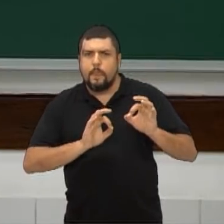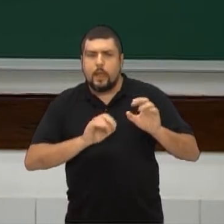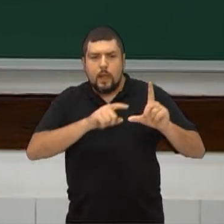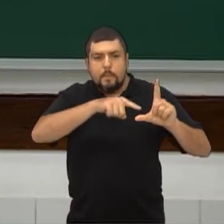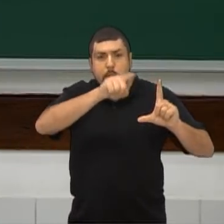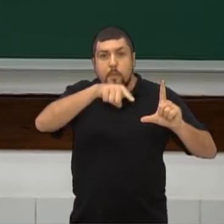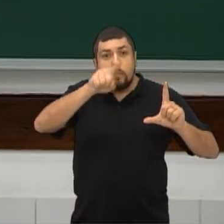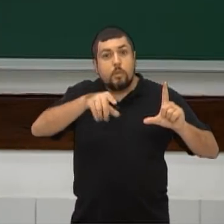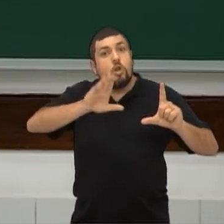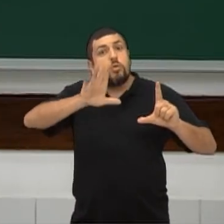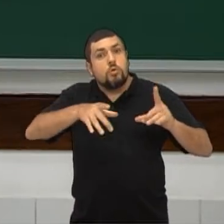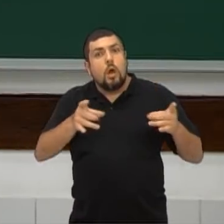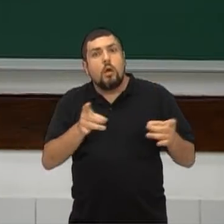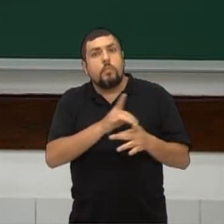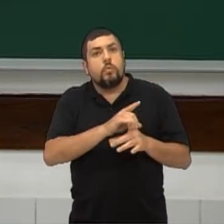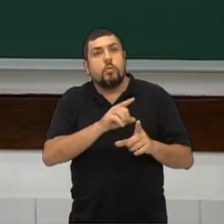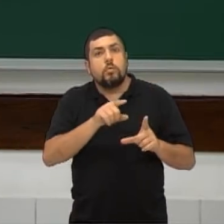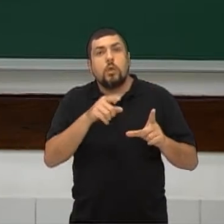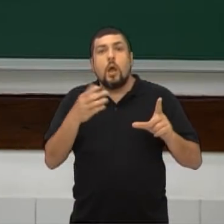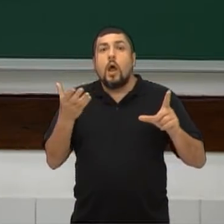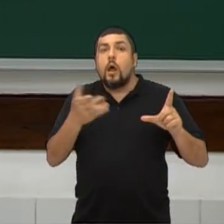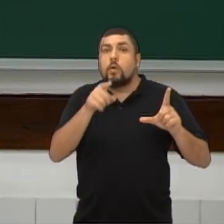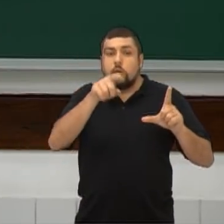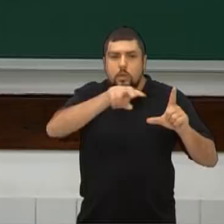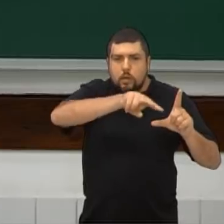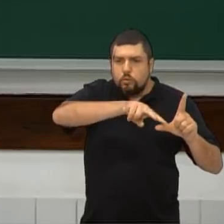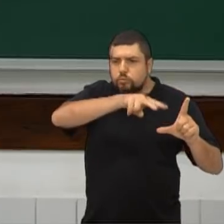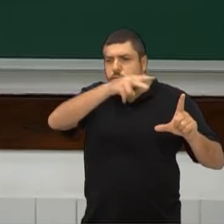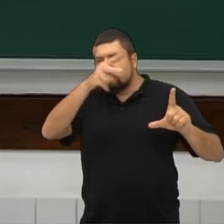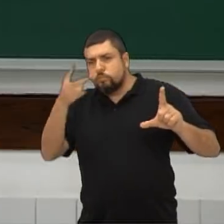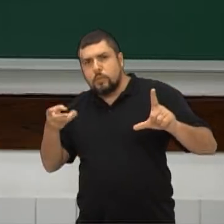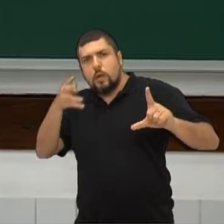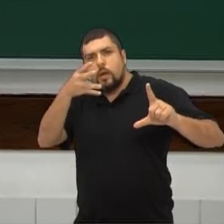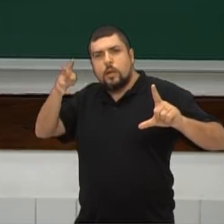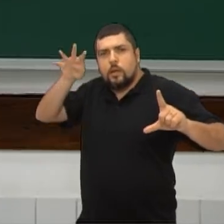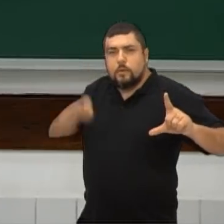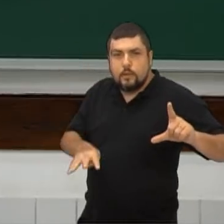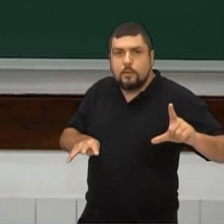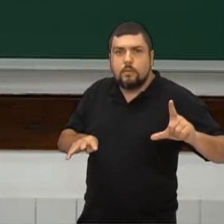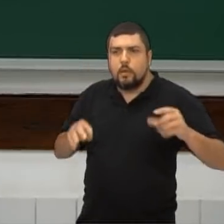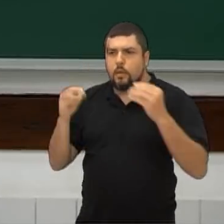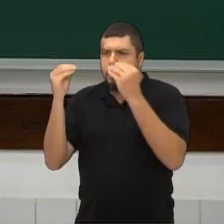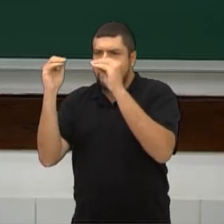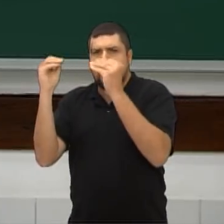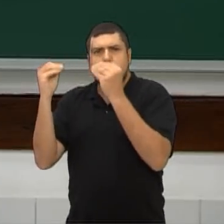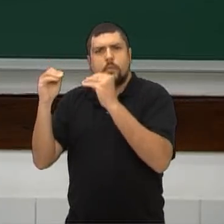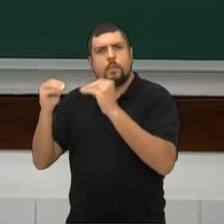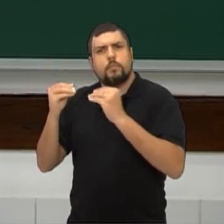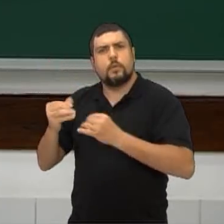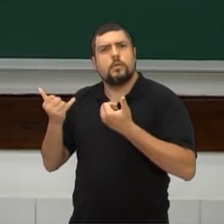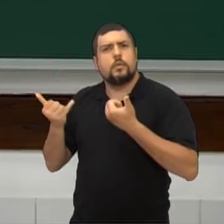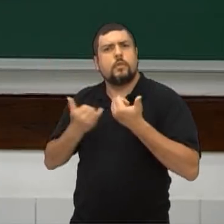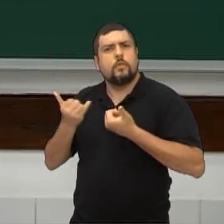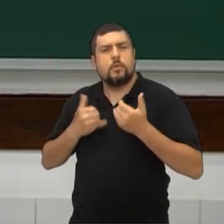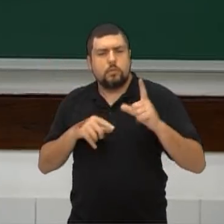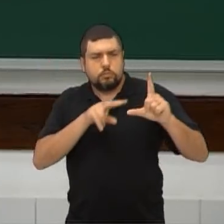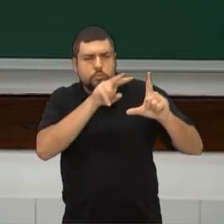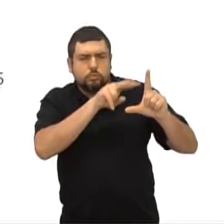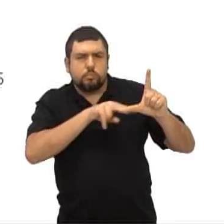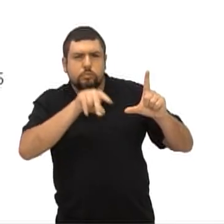que a gente acabou de fazer. Eu dei o gráfico, agora dei o plano cartesiano para vocês. Eu quero que vocês me mostrem esse